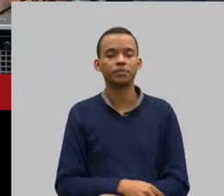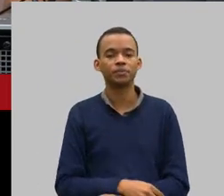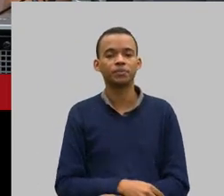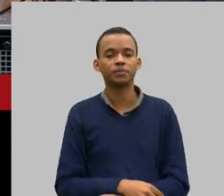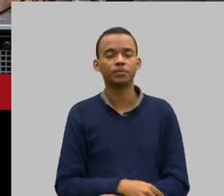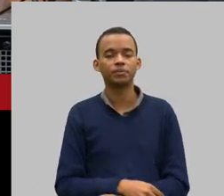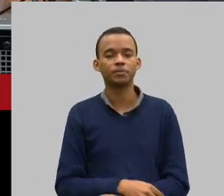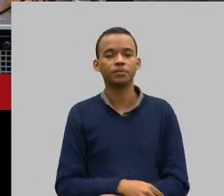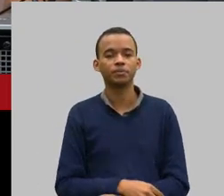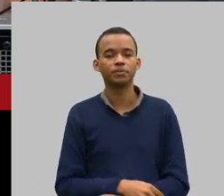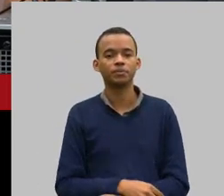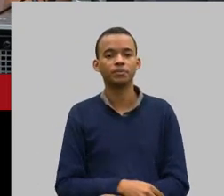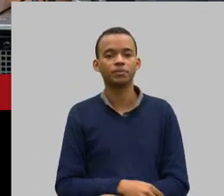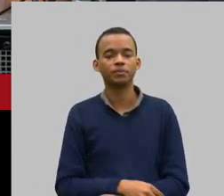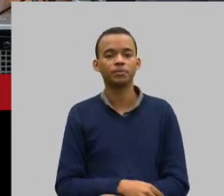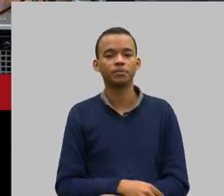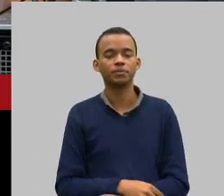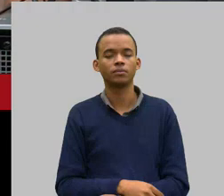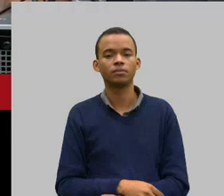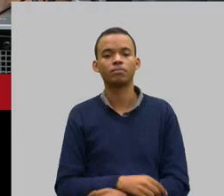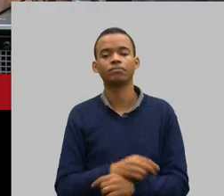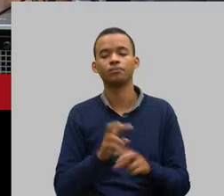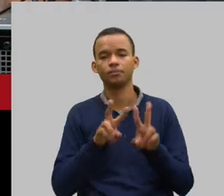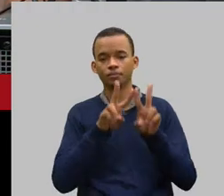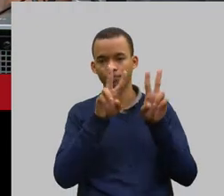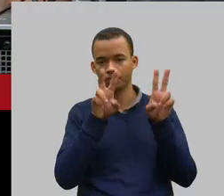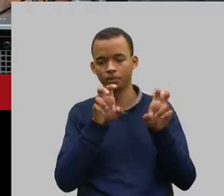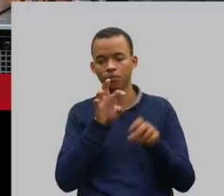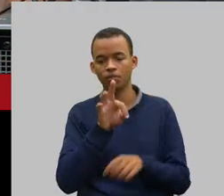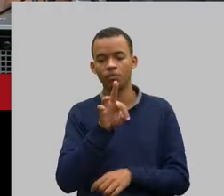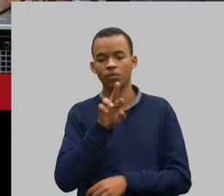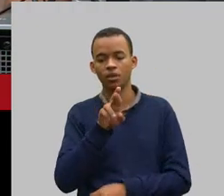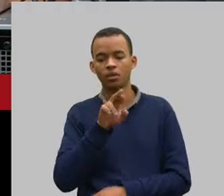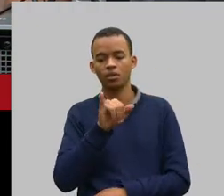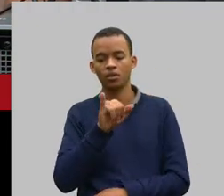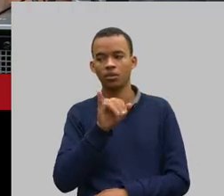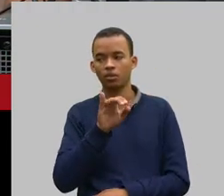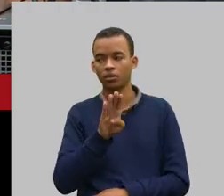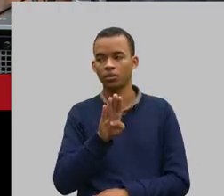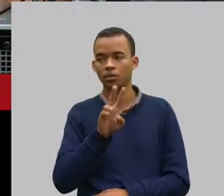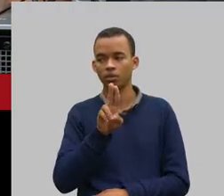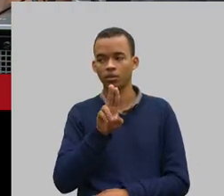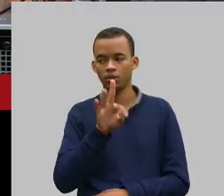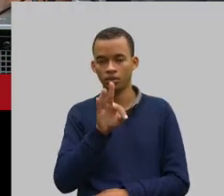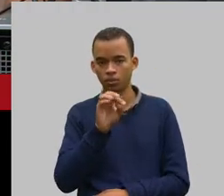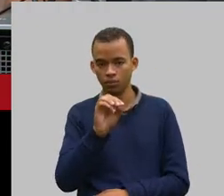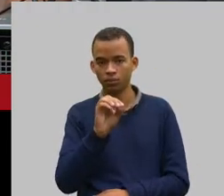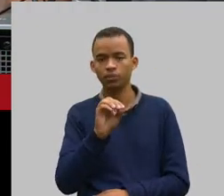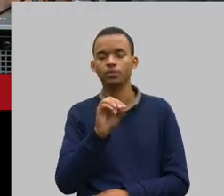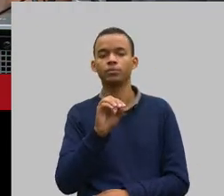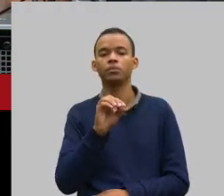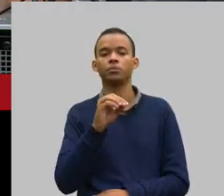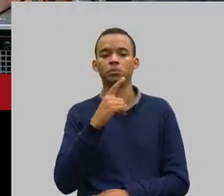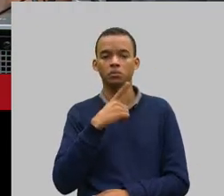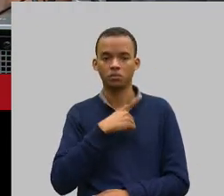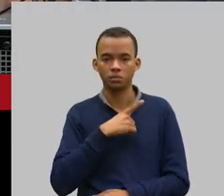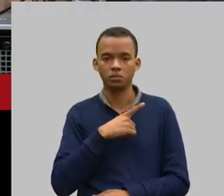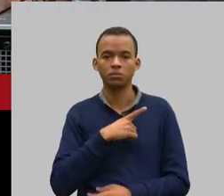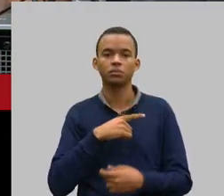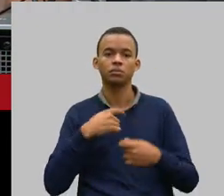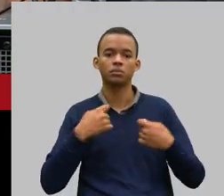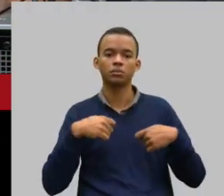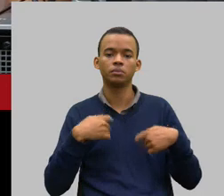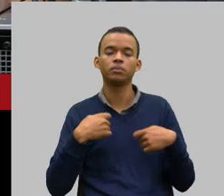pleitos do setor é a substituição tributária agora é a hora de rever isso porque com a